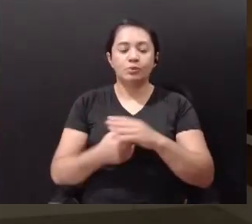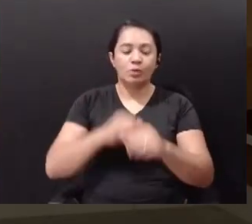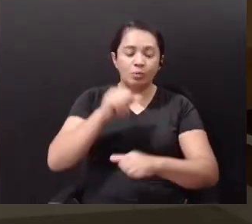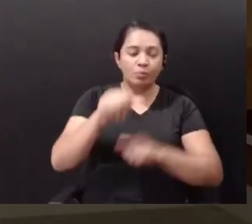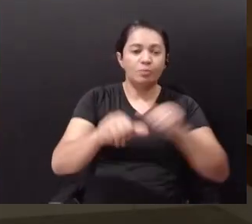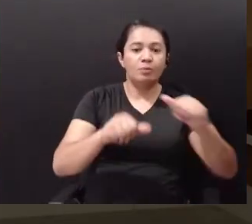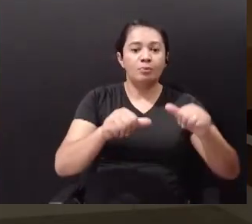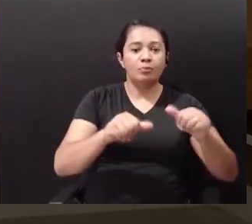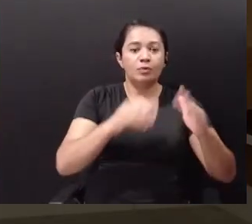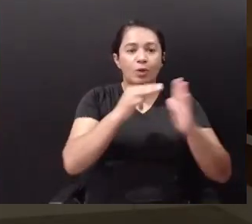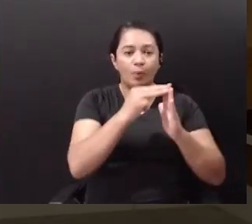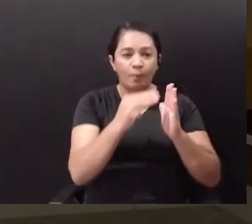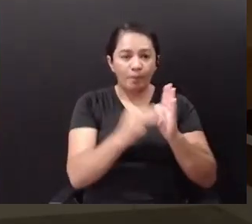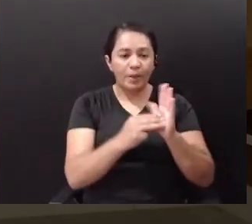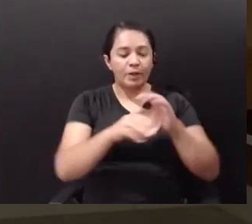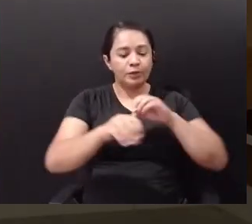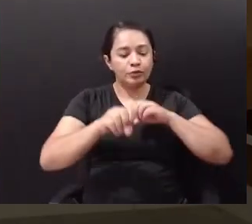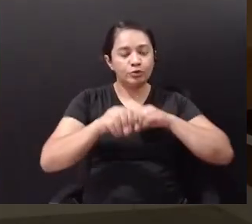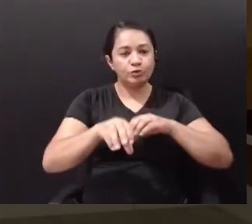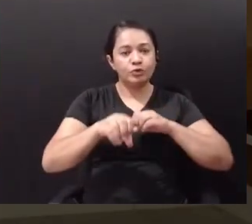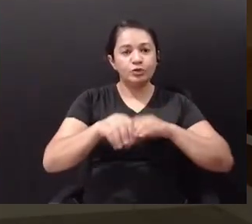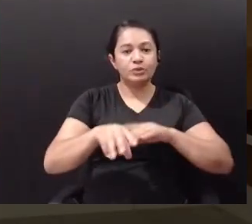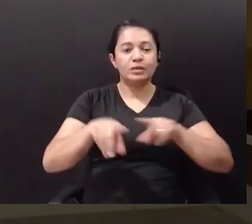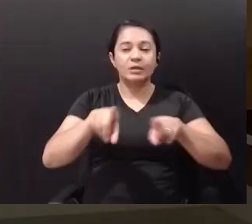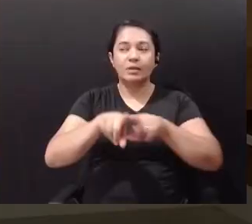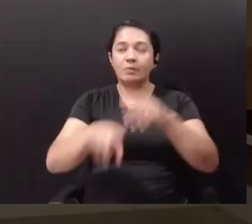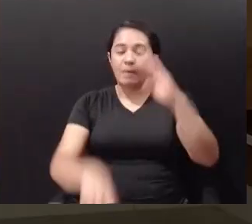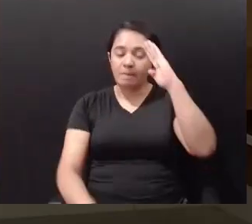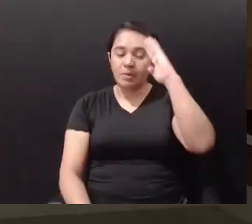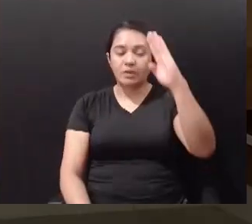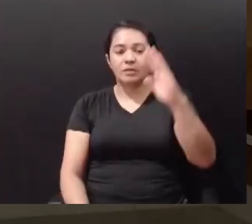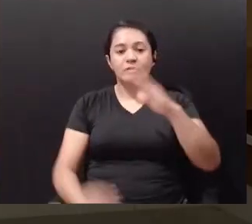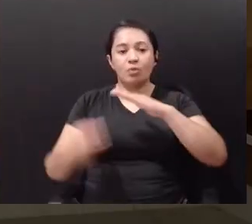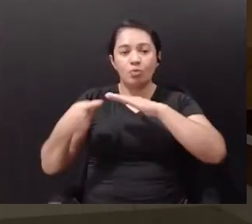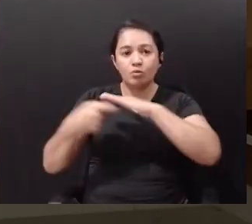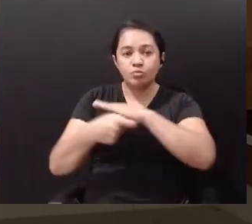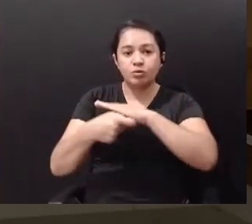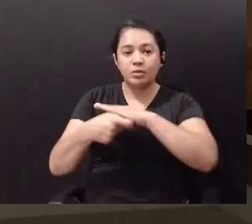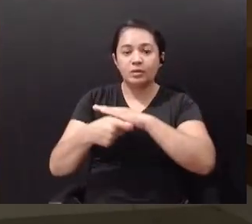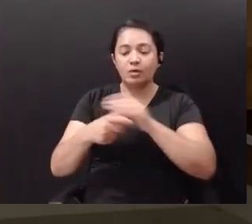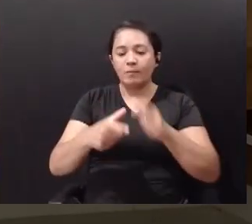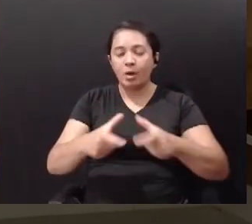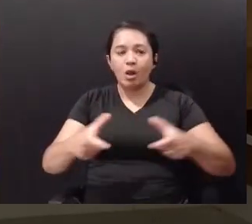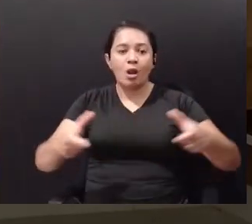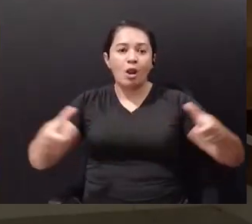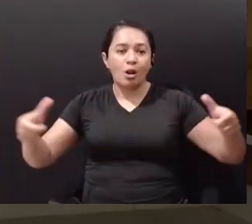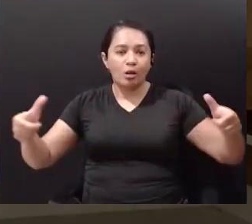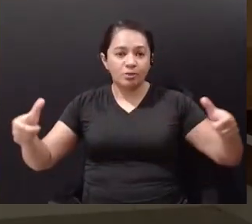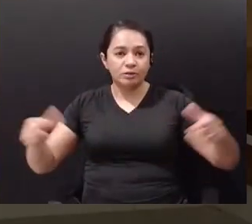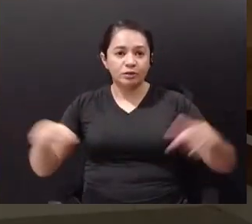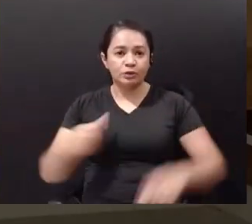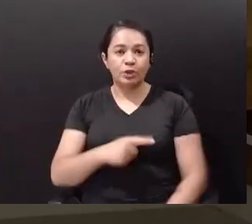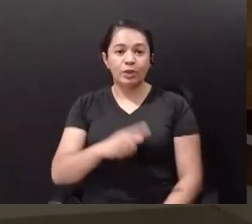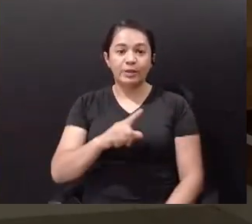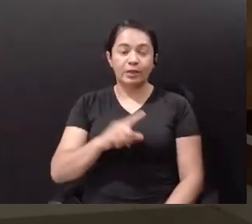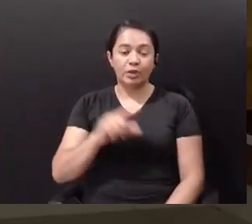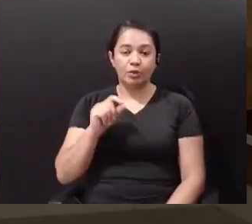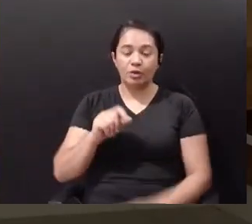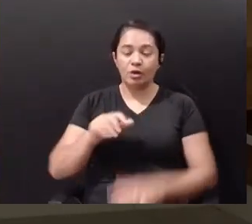de ensino e principalmente investindo na expansão. Então, nós temos um movimento